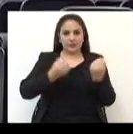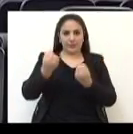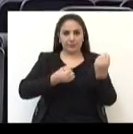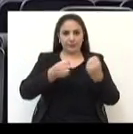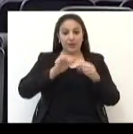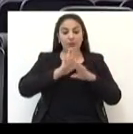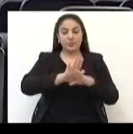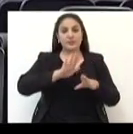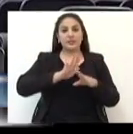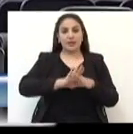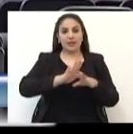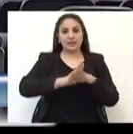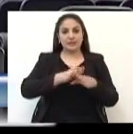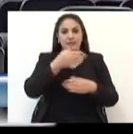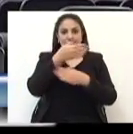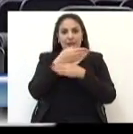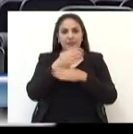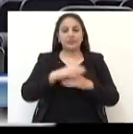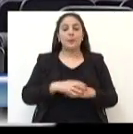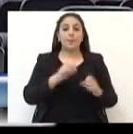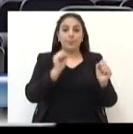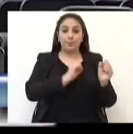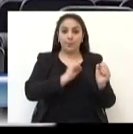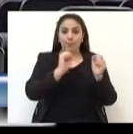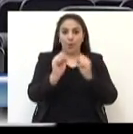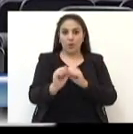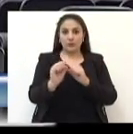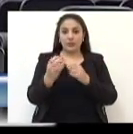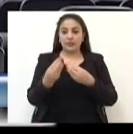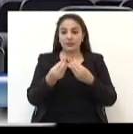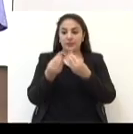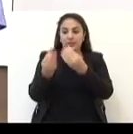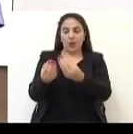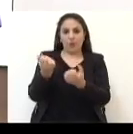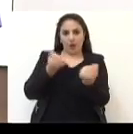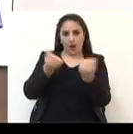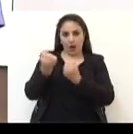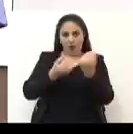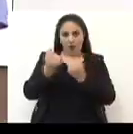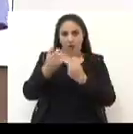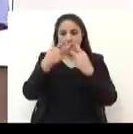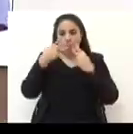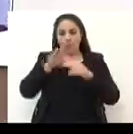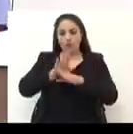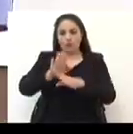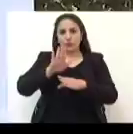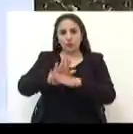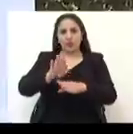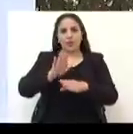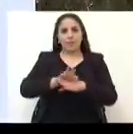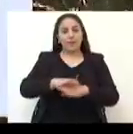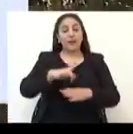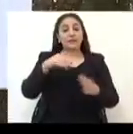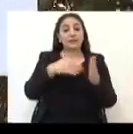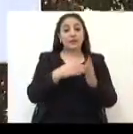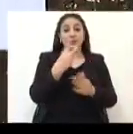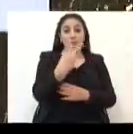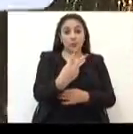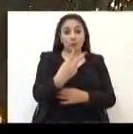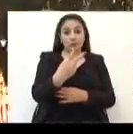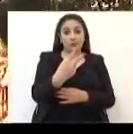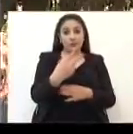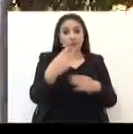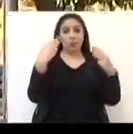táxis. O permissionário de táxi poderá conceder seu automóvel em regime de colaboração para até 2